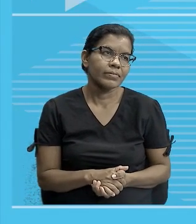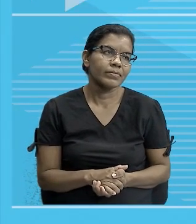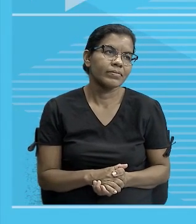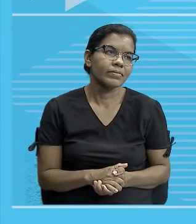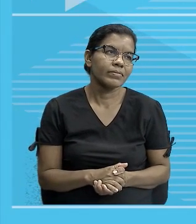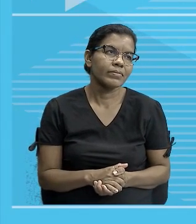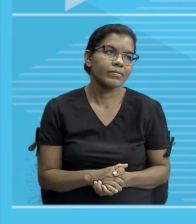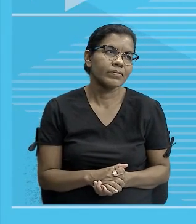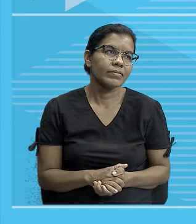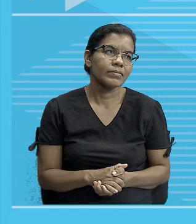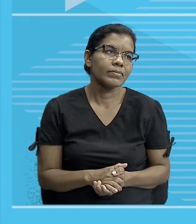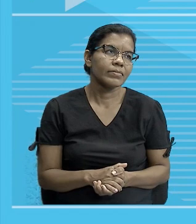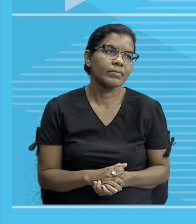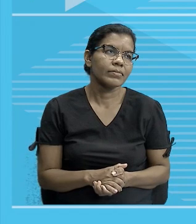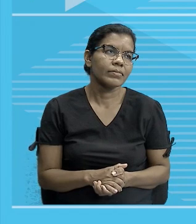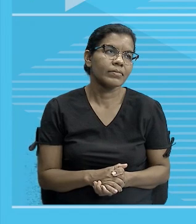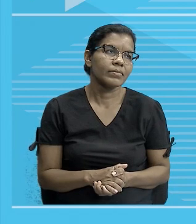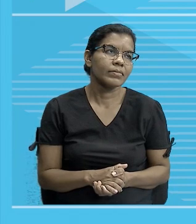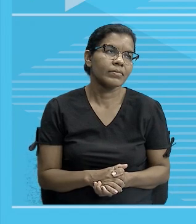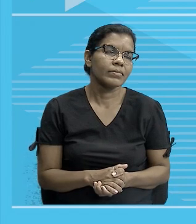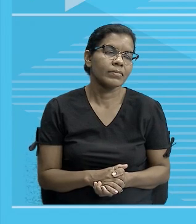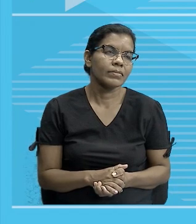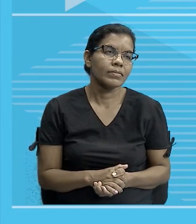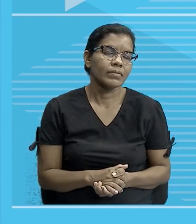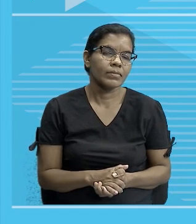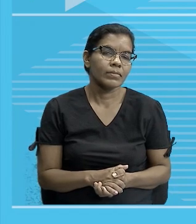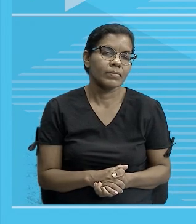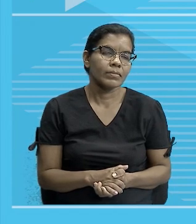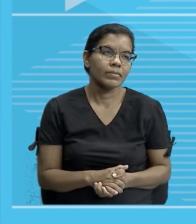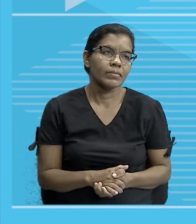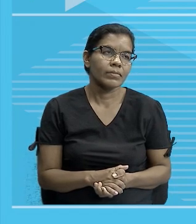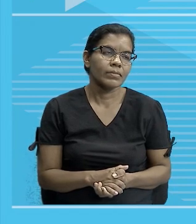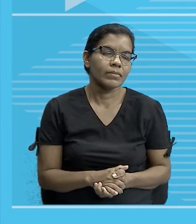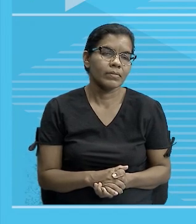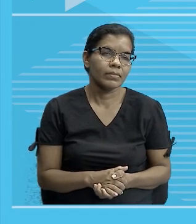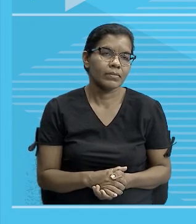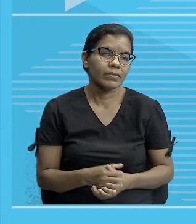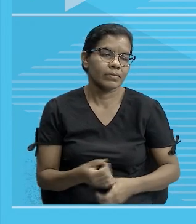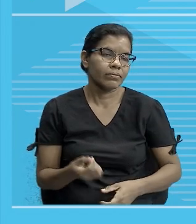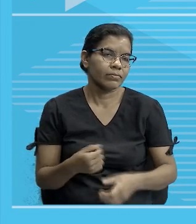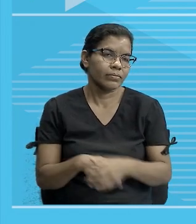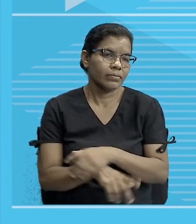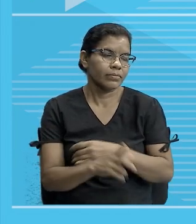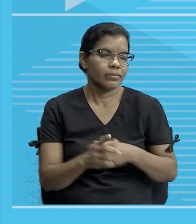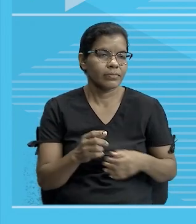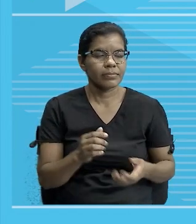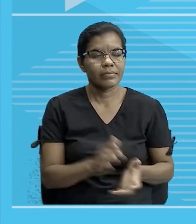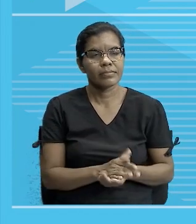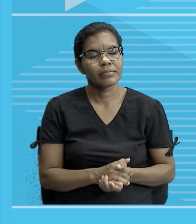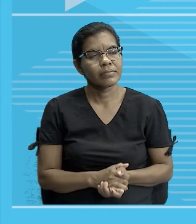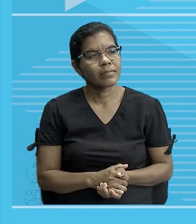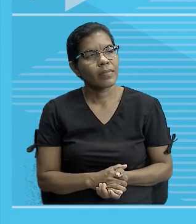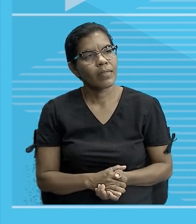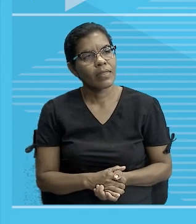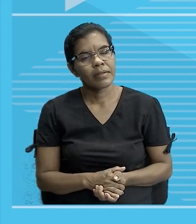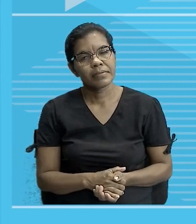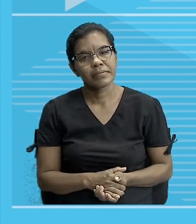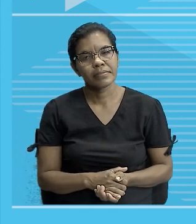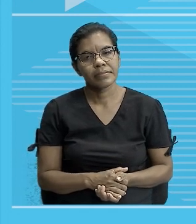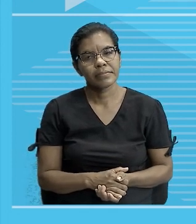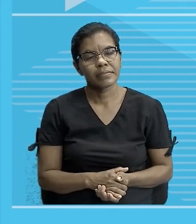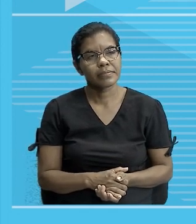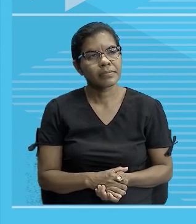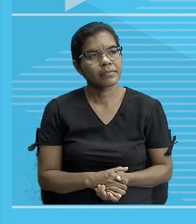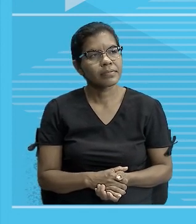Aos vivos! E a cores. Olha, visto isso, vamos para as nossas questõezinhas, viu? Tem as três